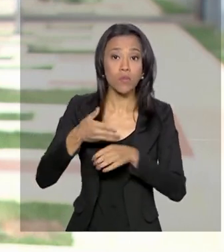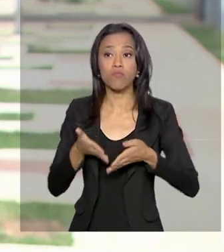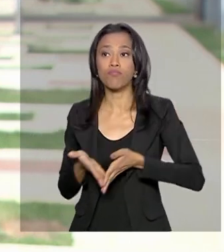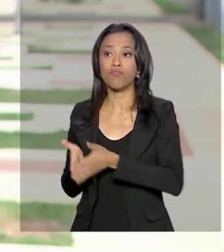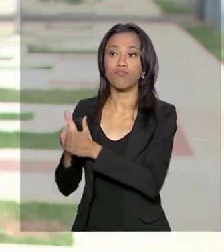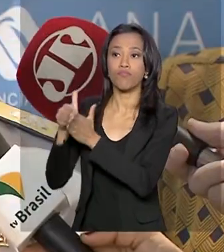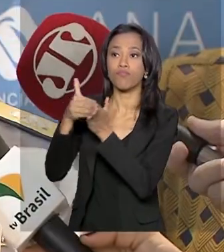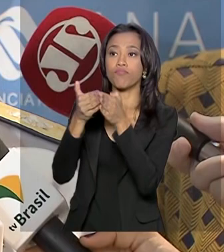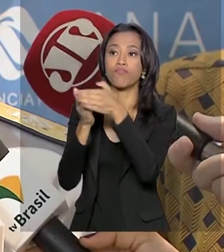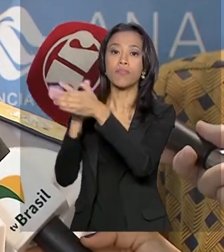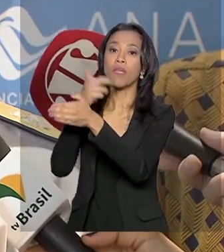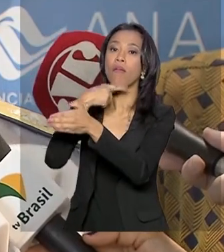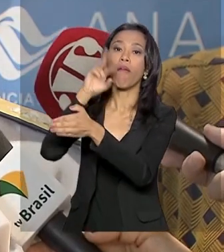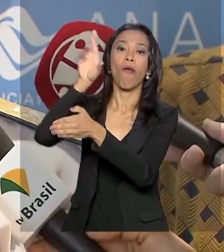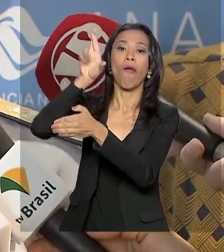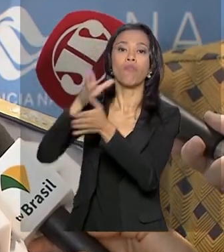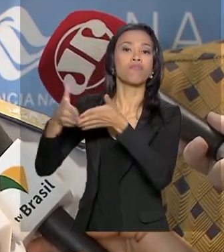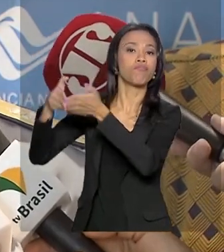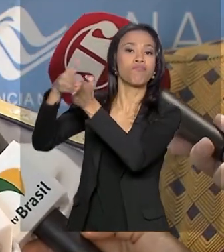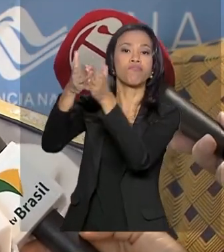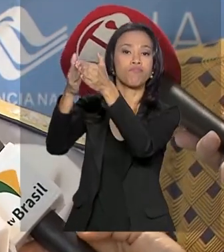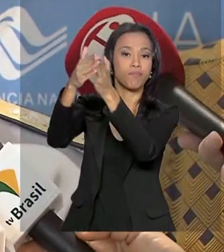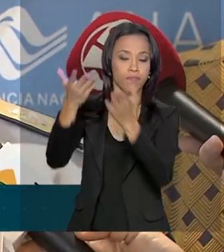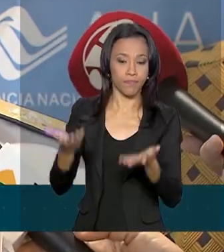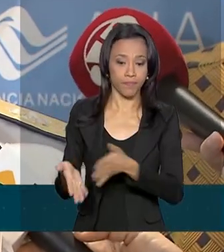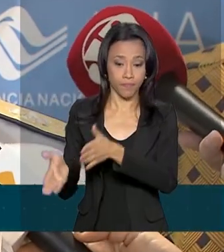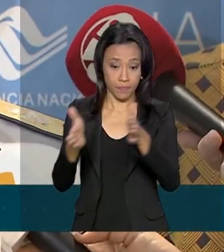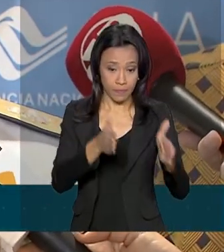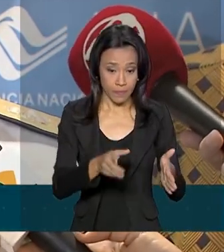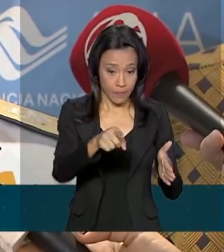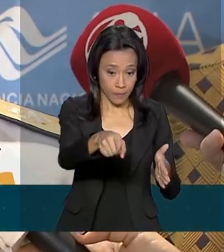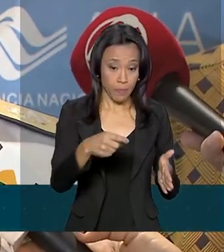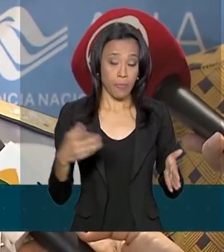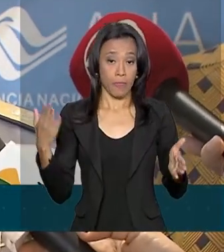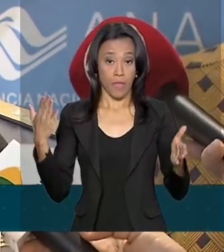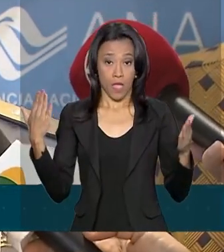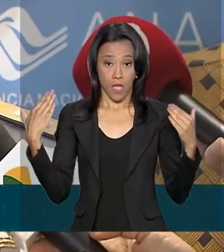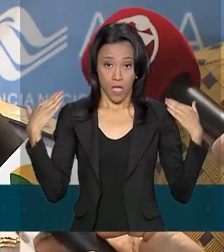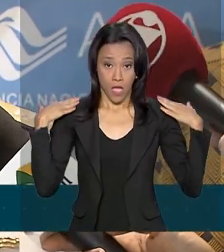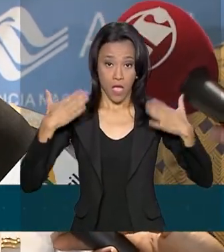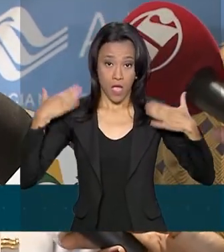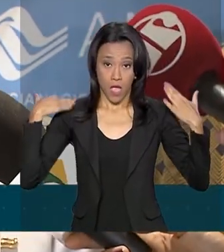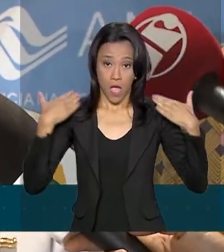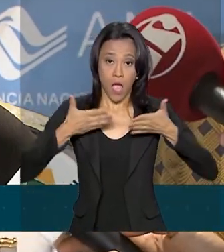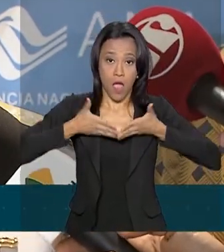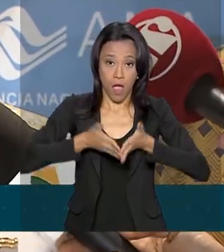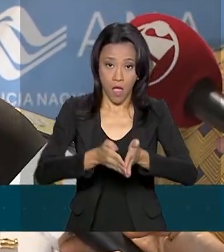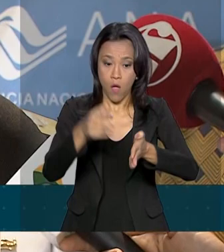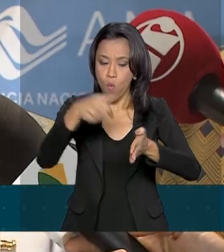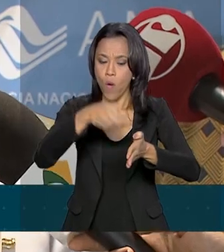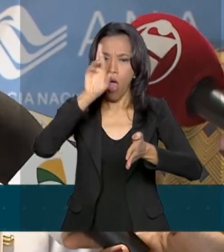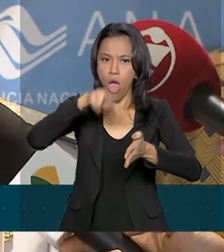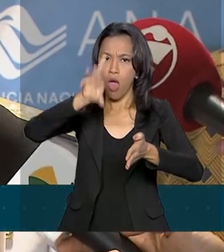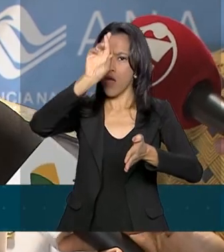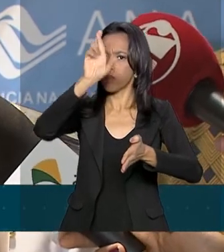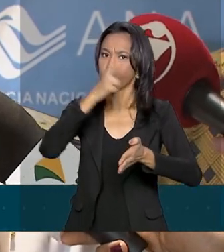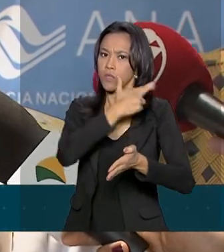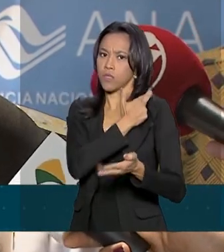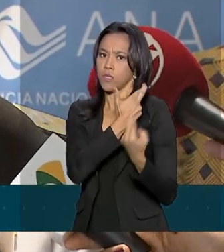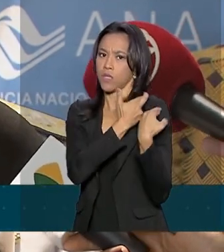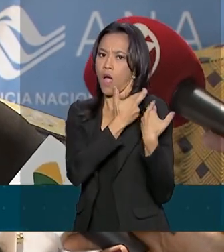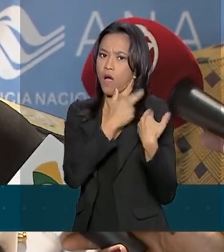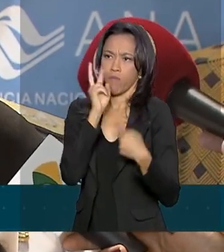na região a marinha é tem atuado em inspeção naval e patrulha naval é